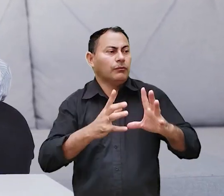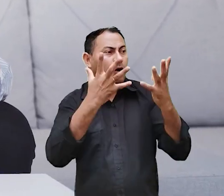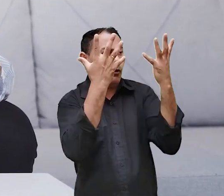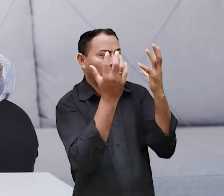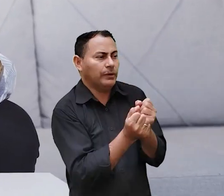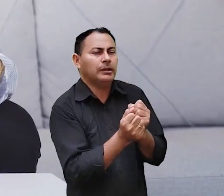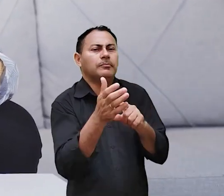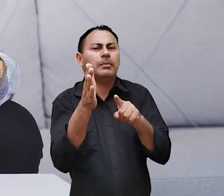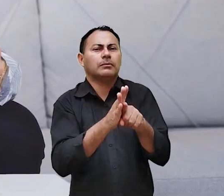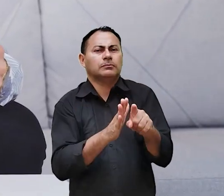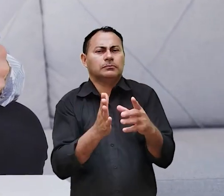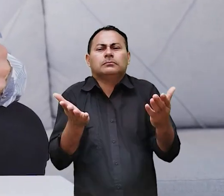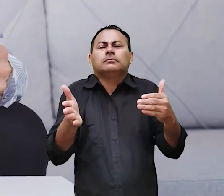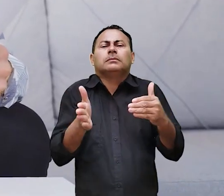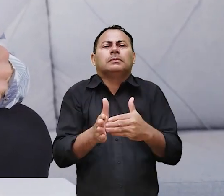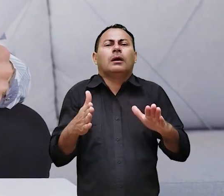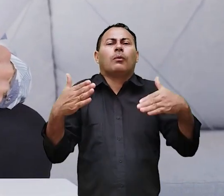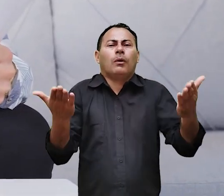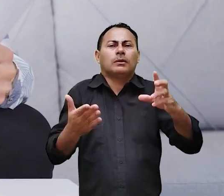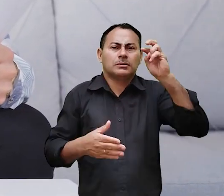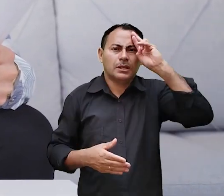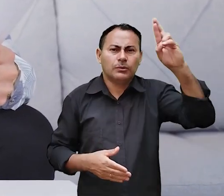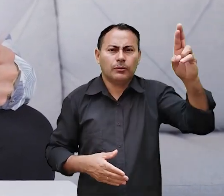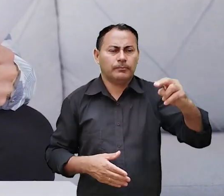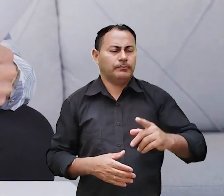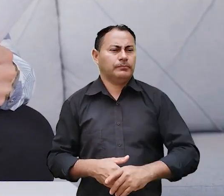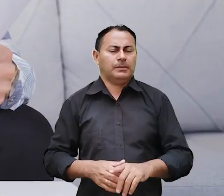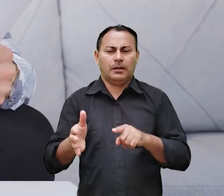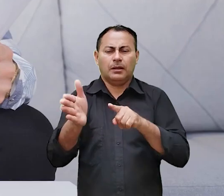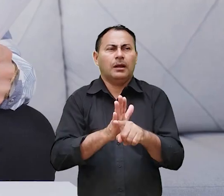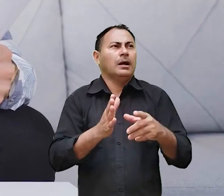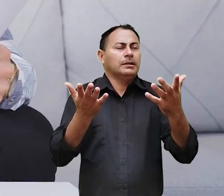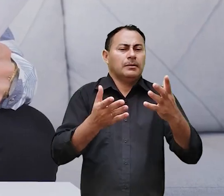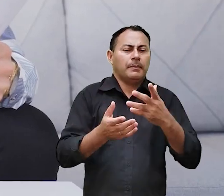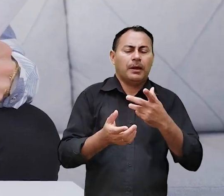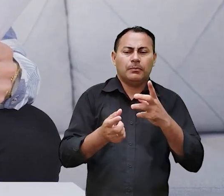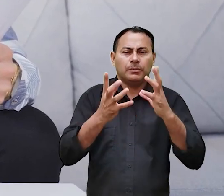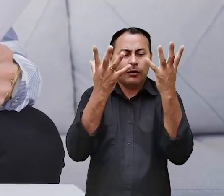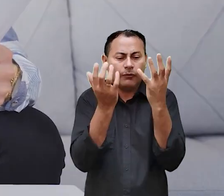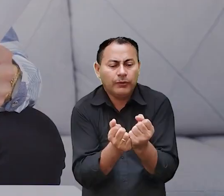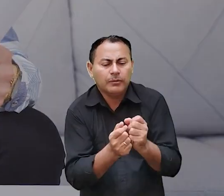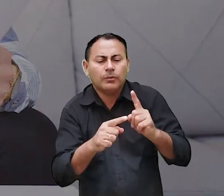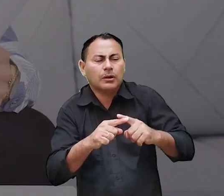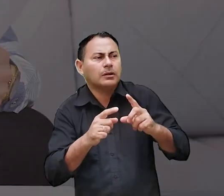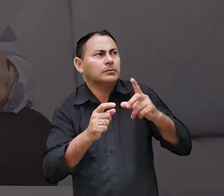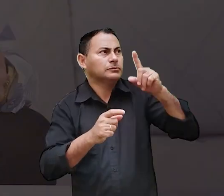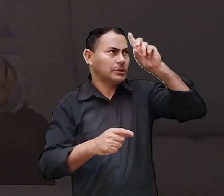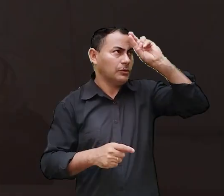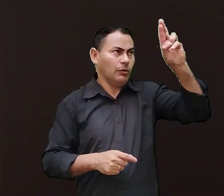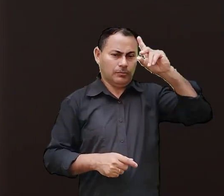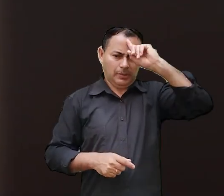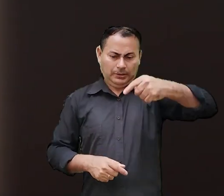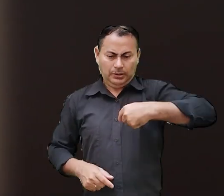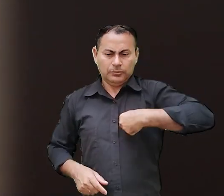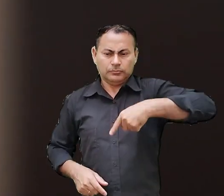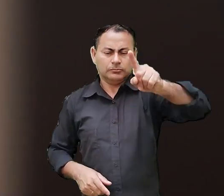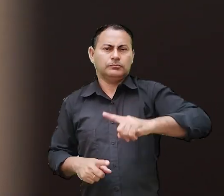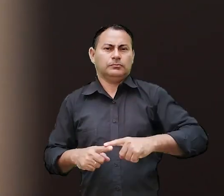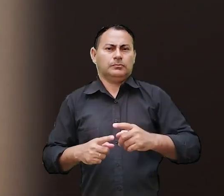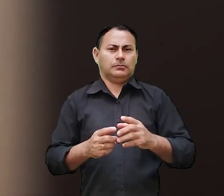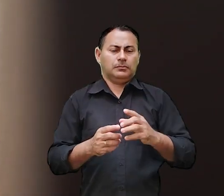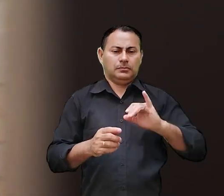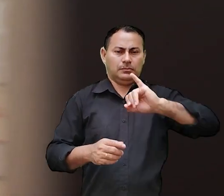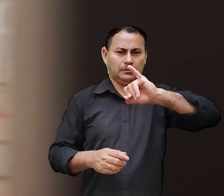escutá-lo Ele pergunta até quando senhor Ele não perguntou Ah se ninguém vai me ouvir por é que o senhor está me enviando